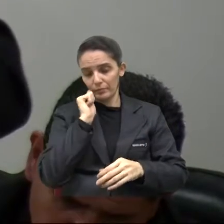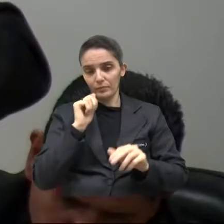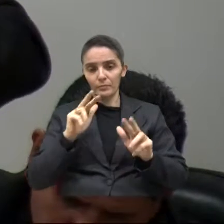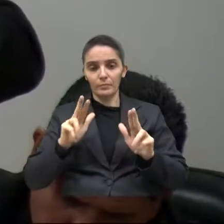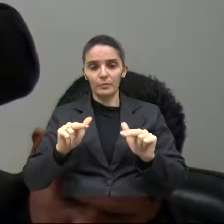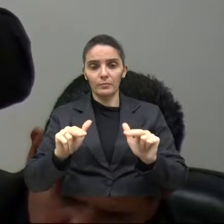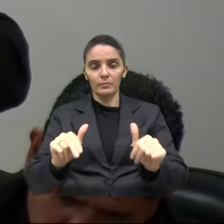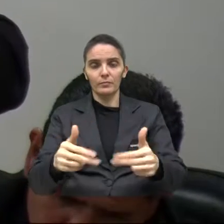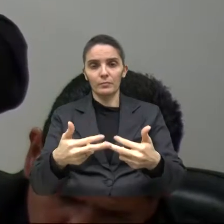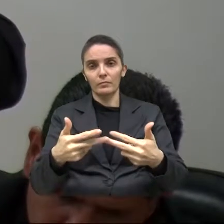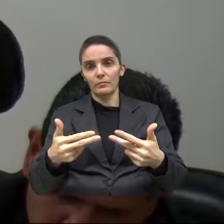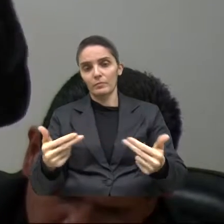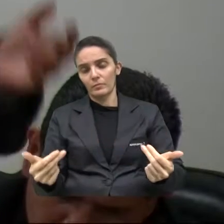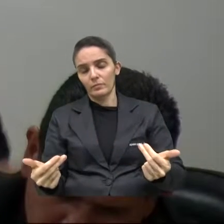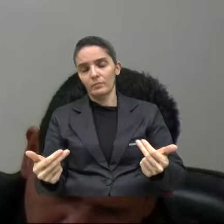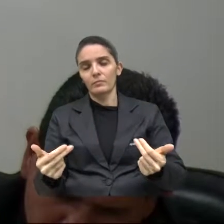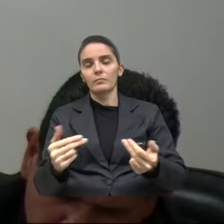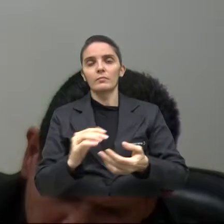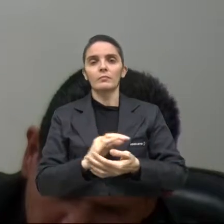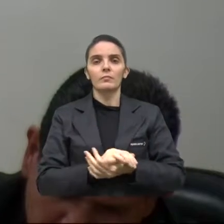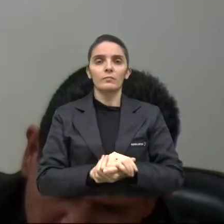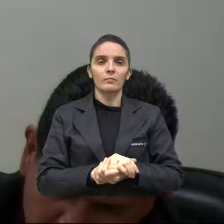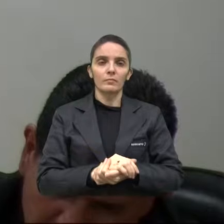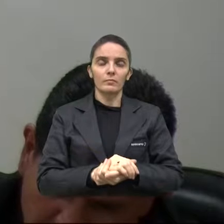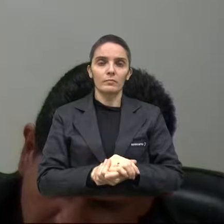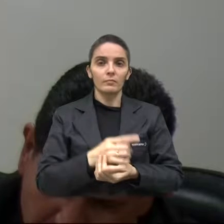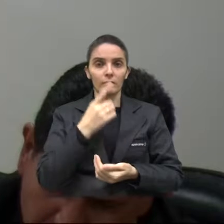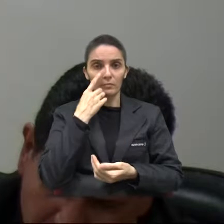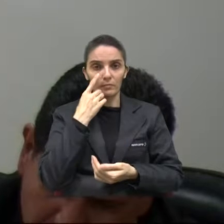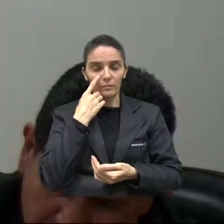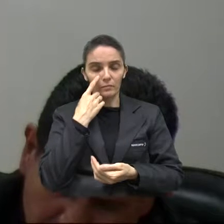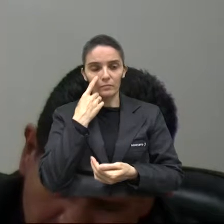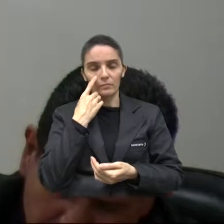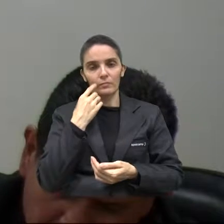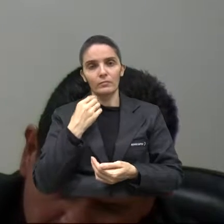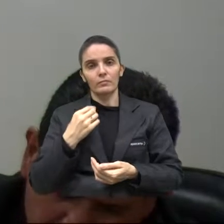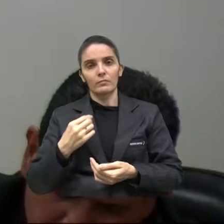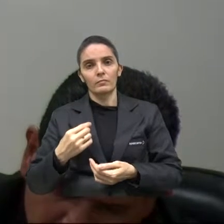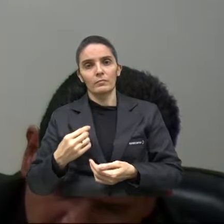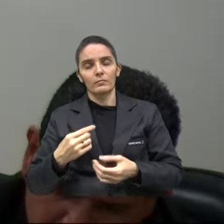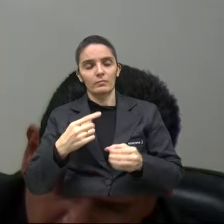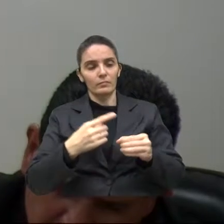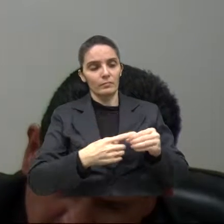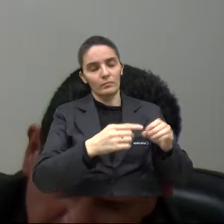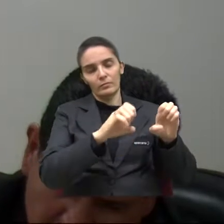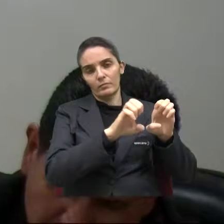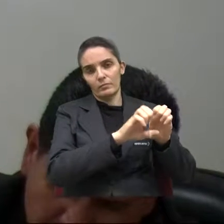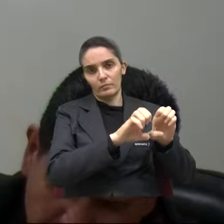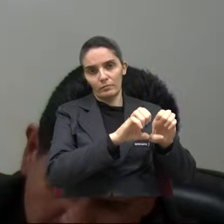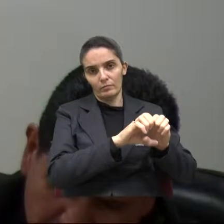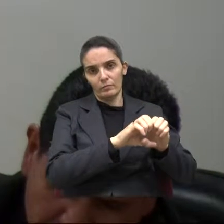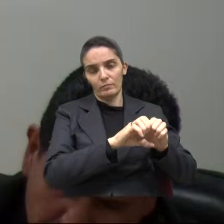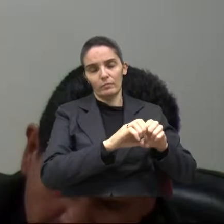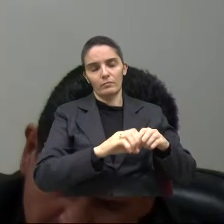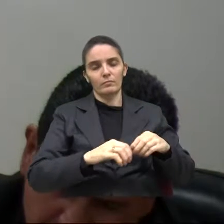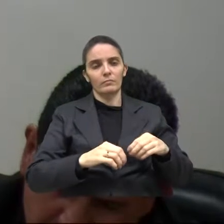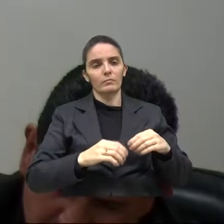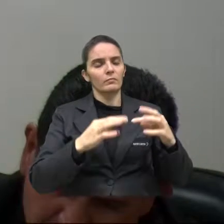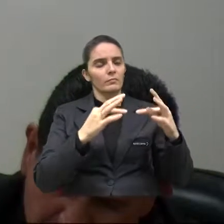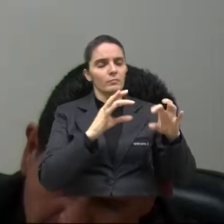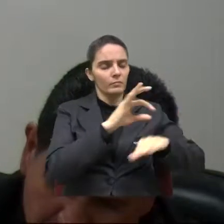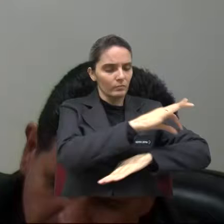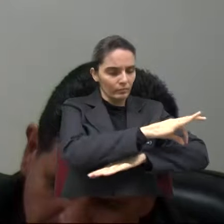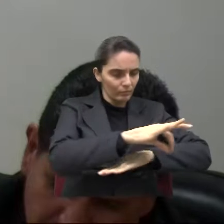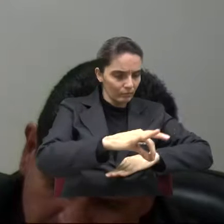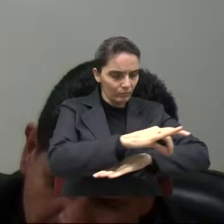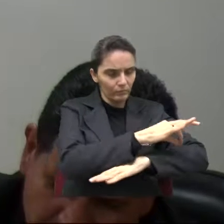nós vemos a entrada, a estrutura, a arquitetura dos municípios onde